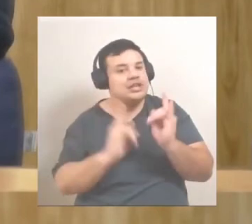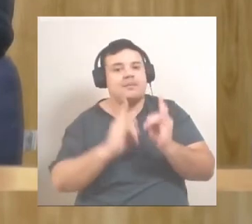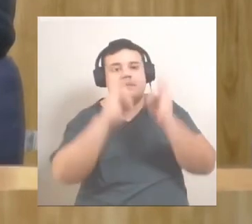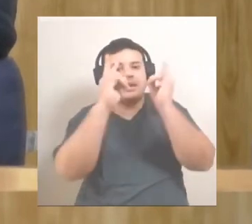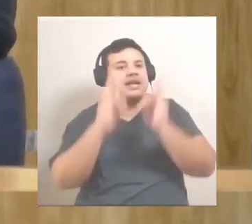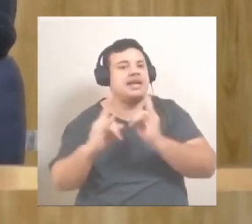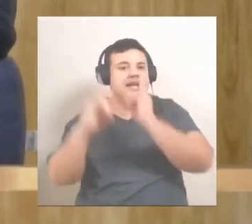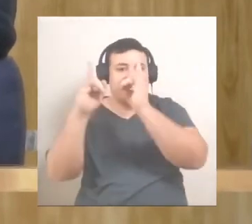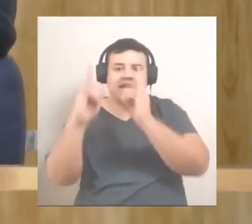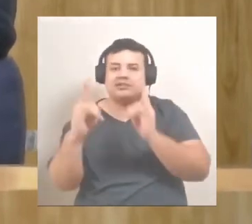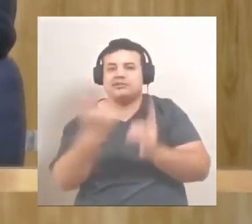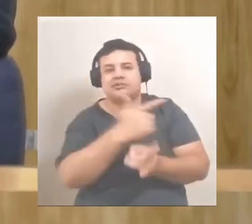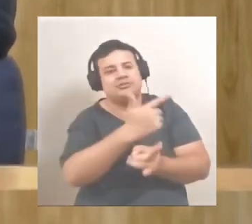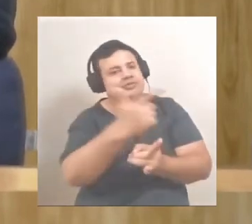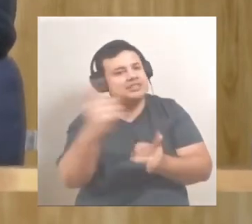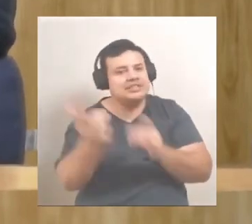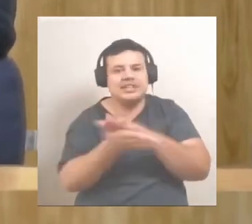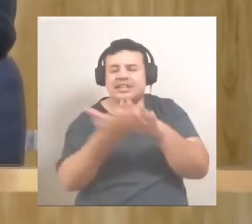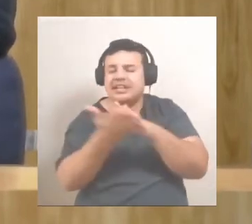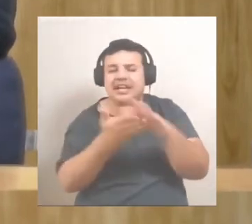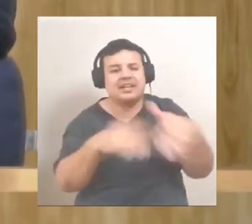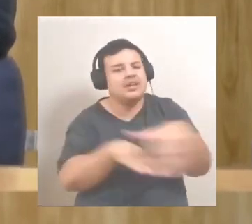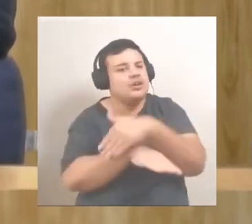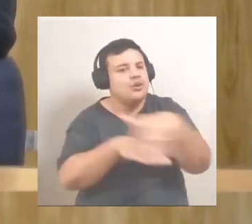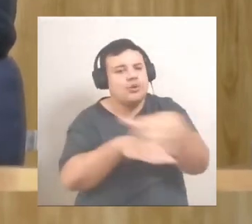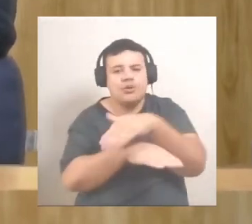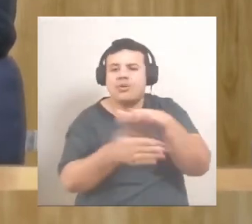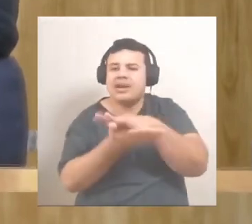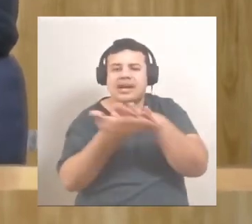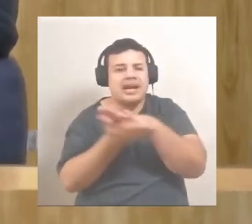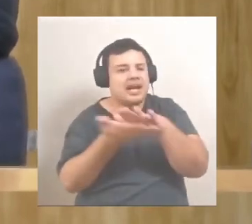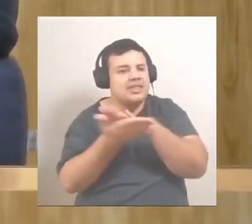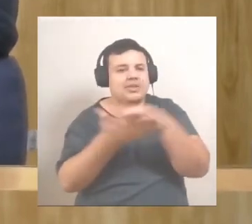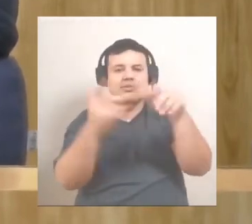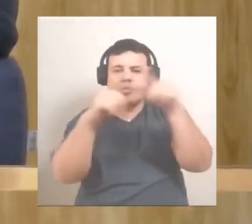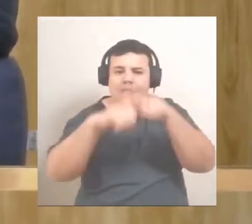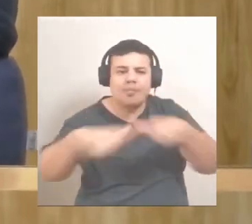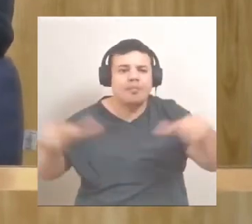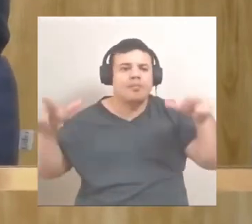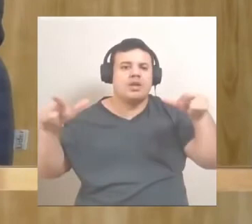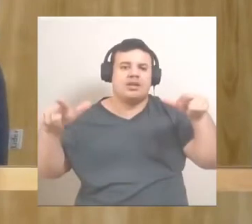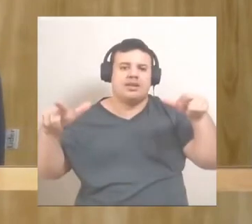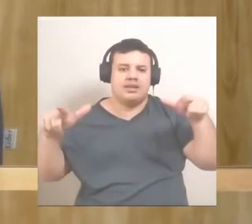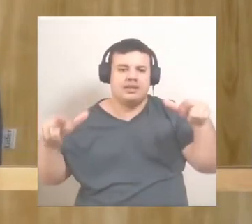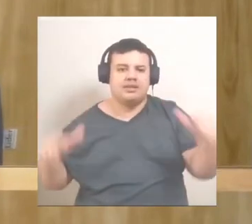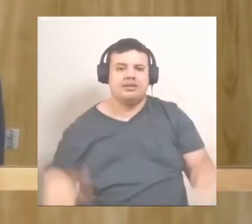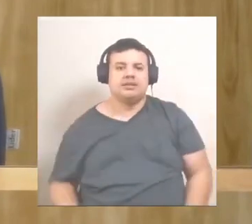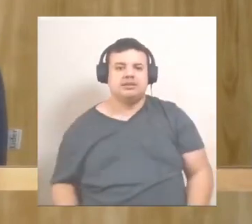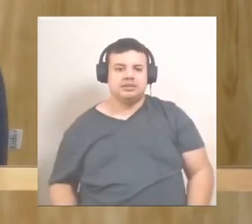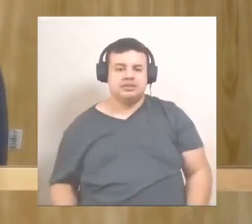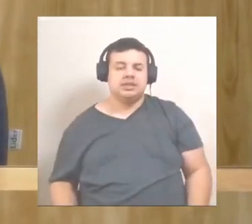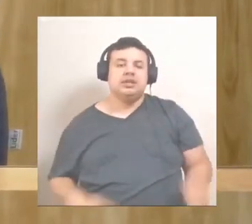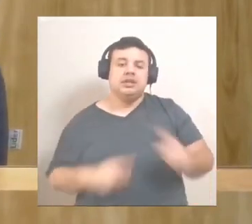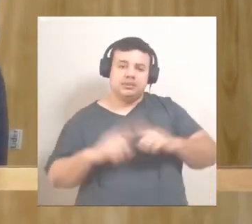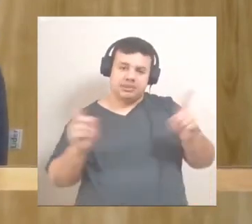os sobradinhos daquelas ruas travessas existia. Era um lugar que estava vazio. Mas eles